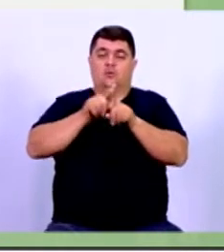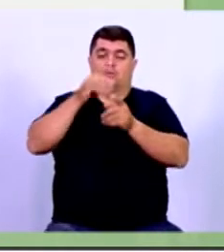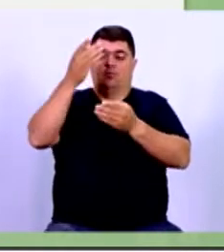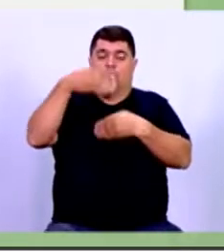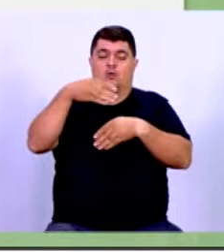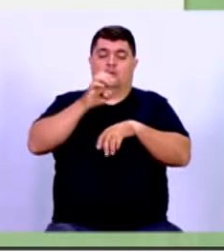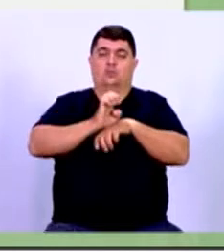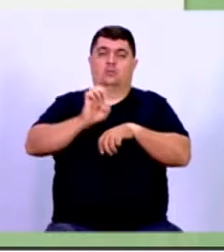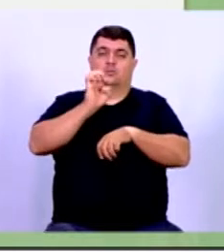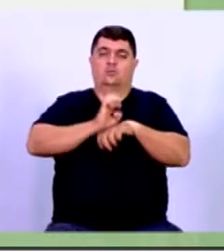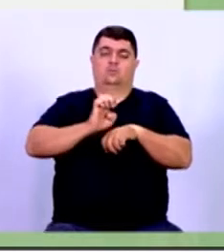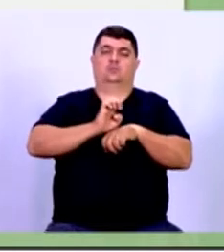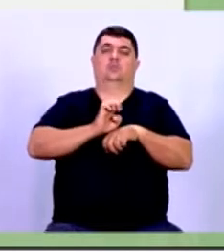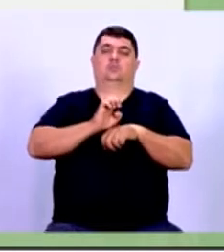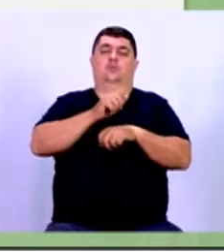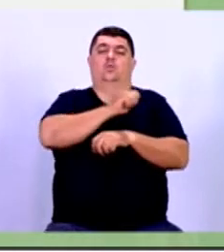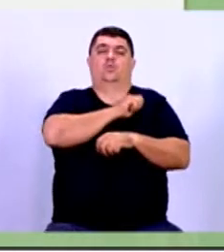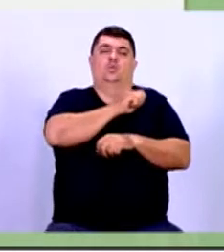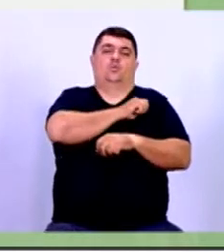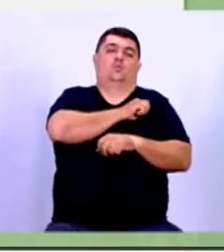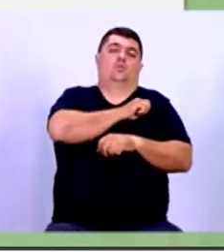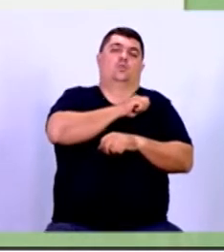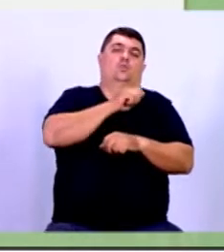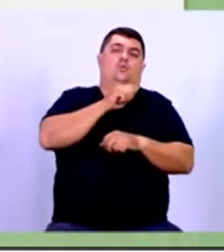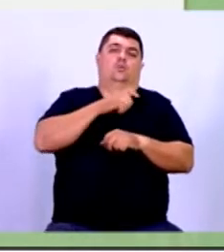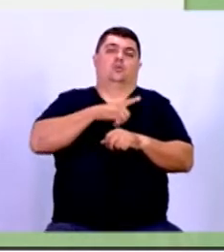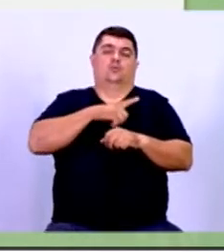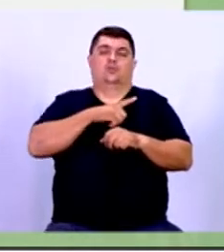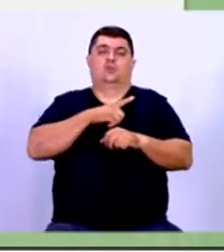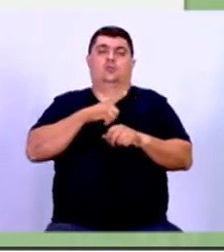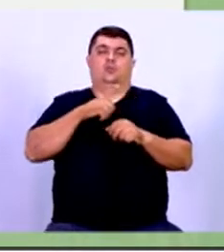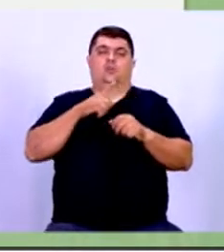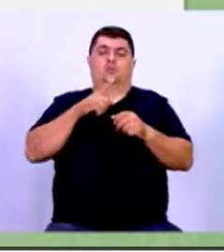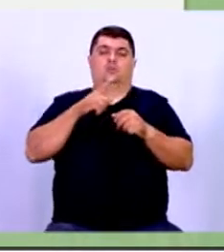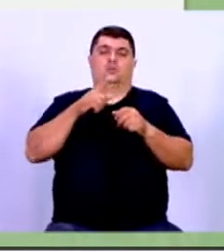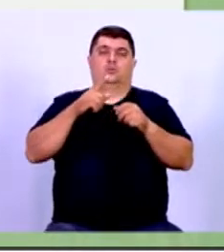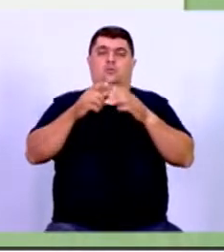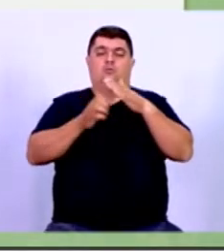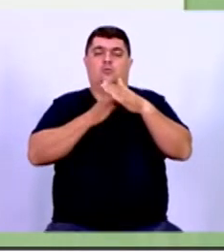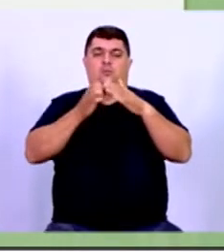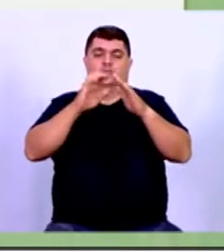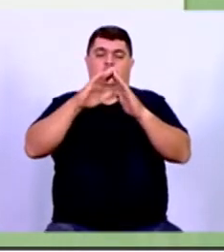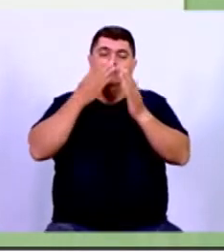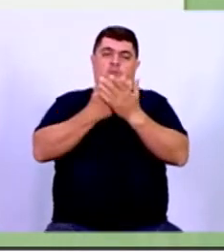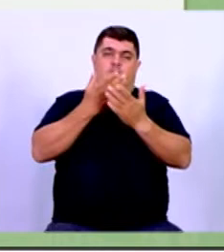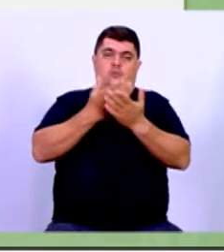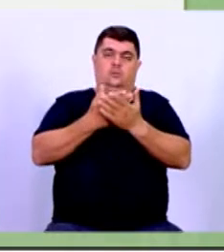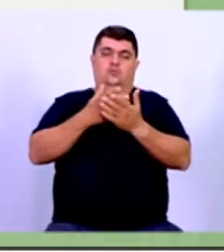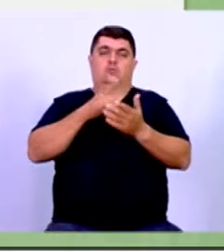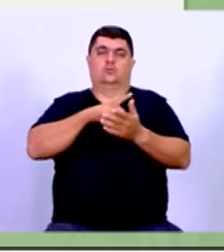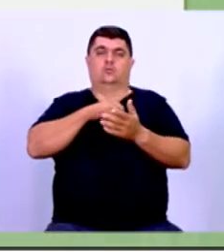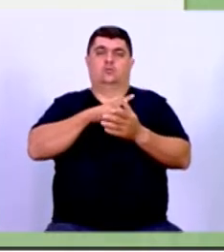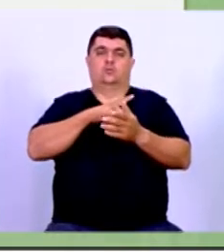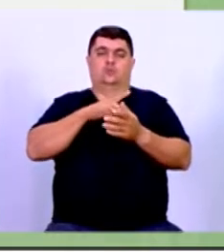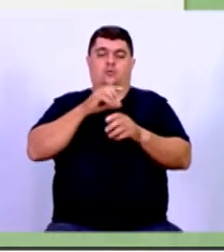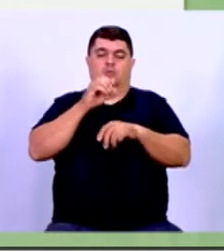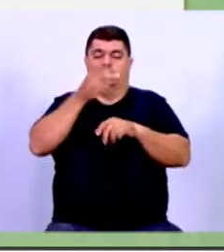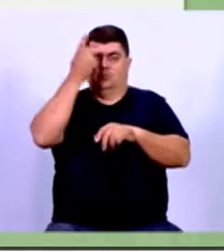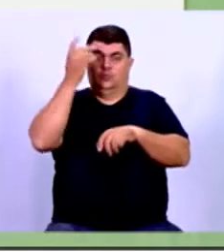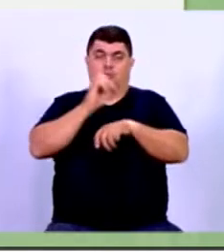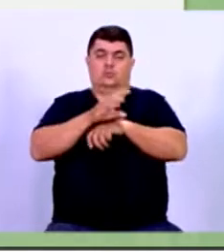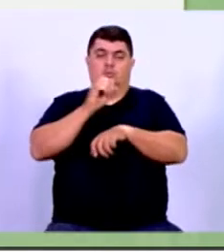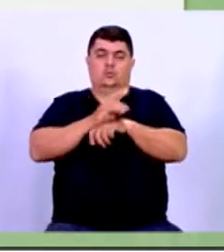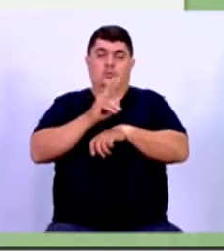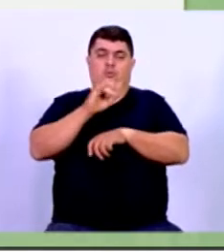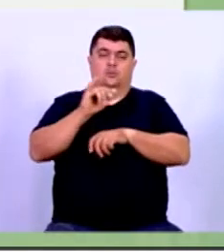Então, você tem um aluno, você tem a empresa concedente, você tem a instituição de ensino. A instituição de ensino vai indicar um orientador